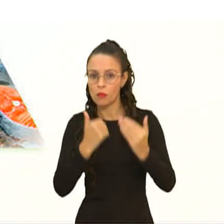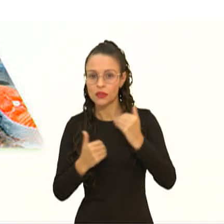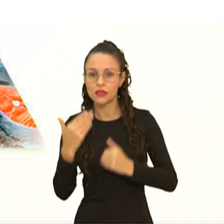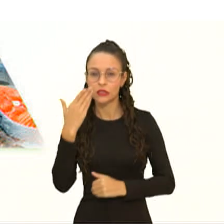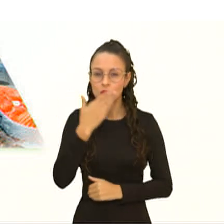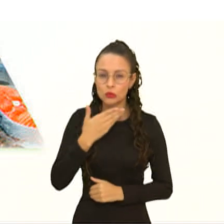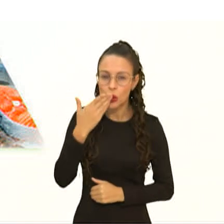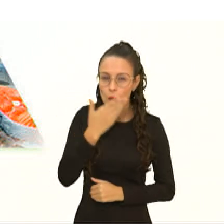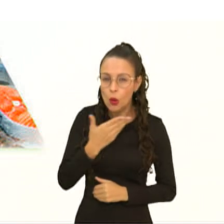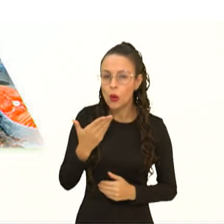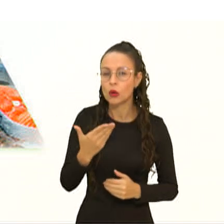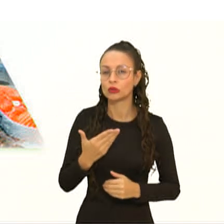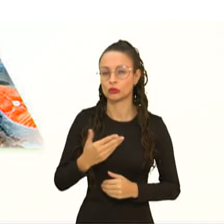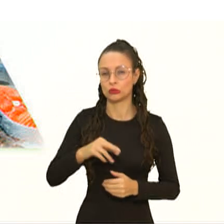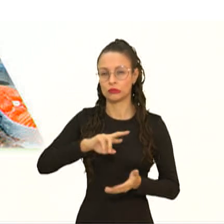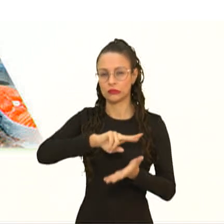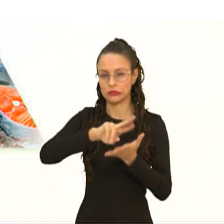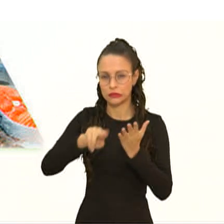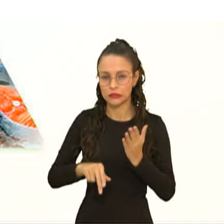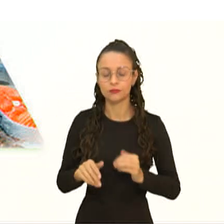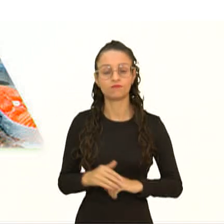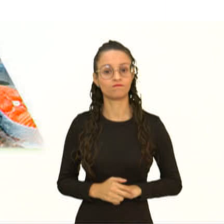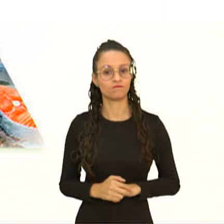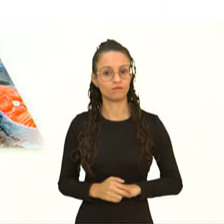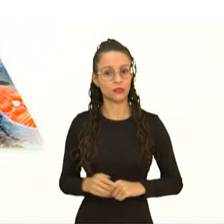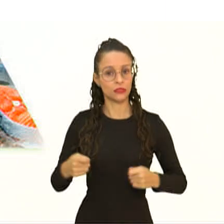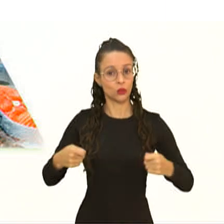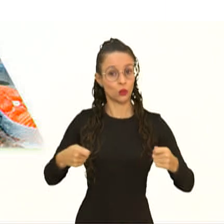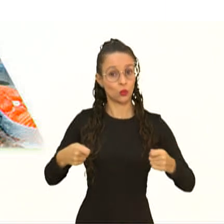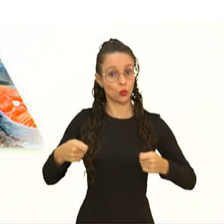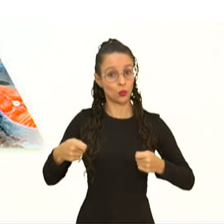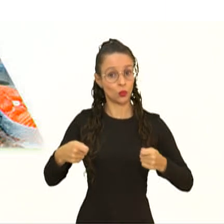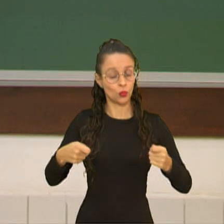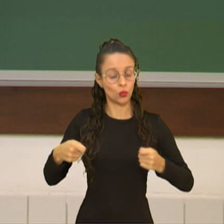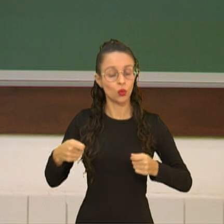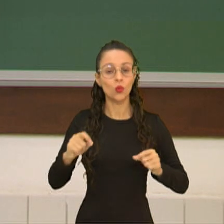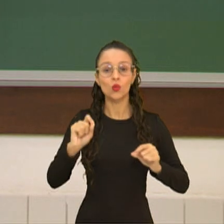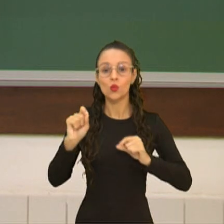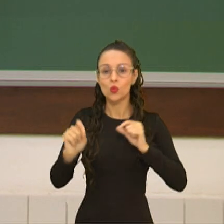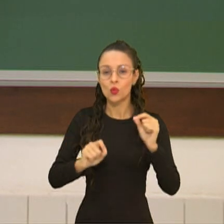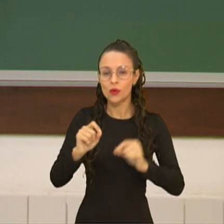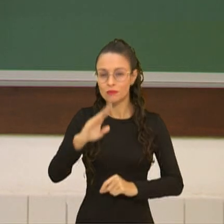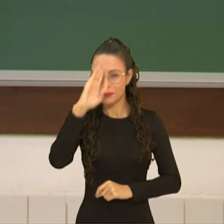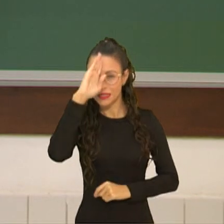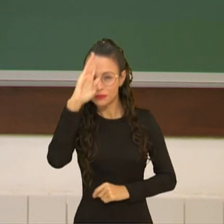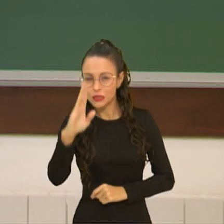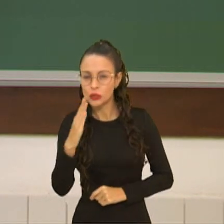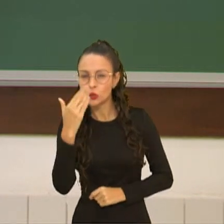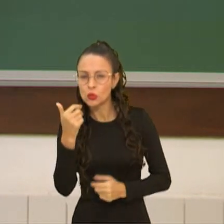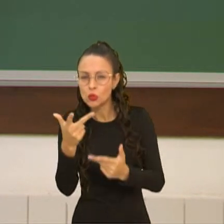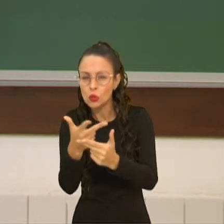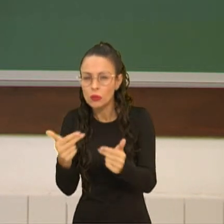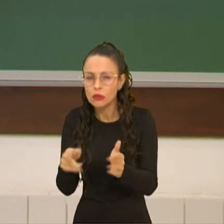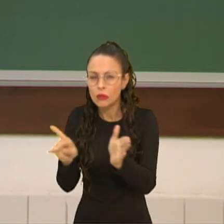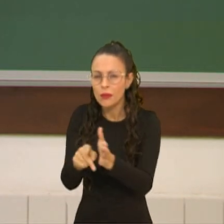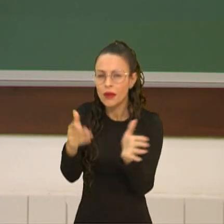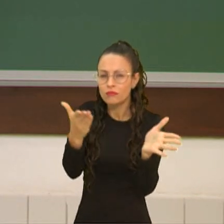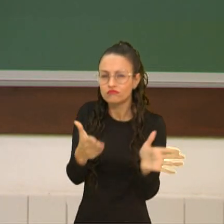gorduras limitar o consumo principalmente né dos industrializados dos